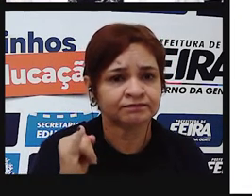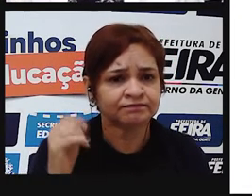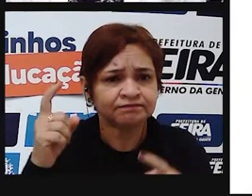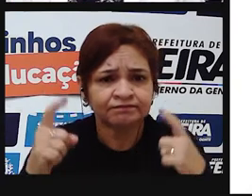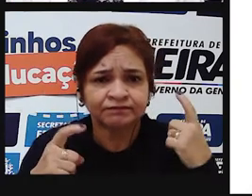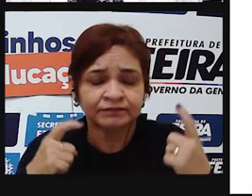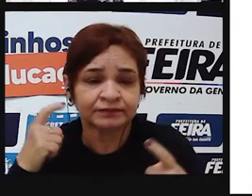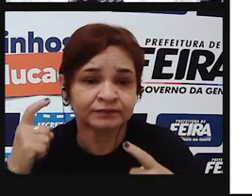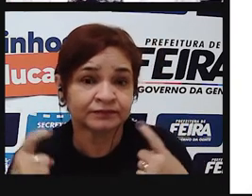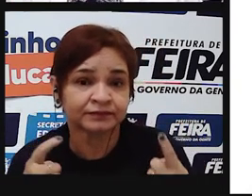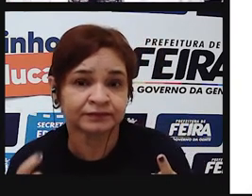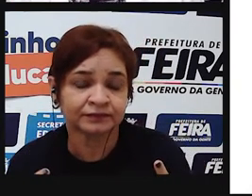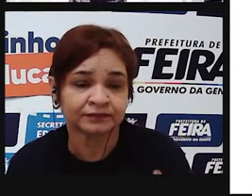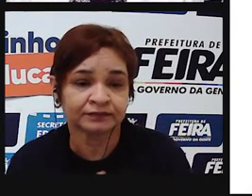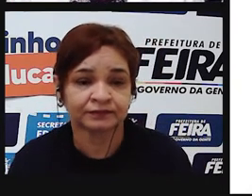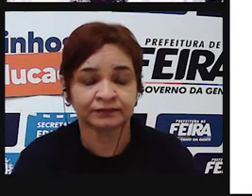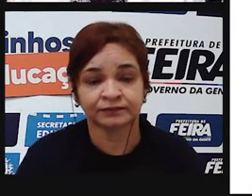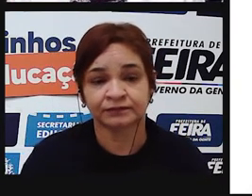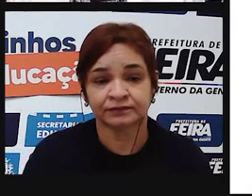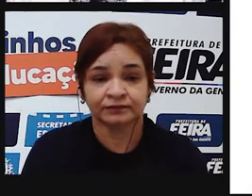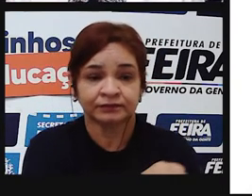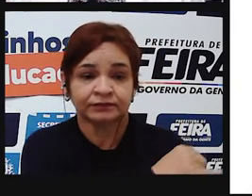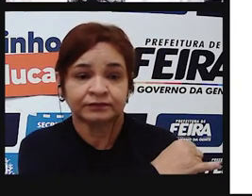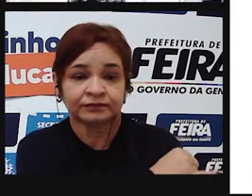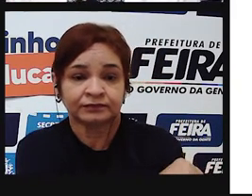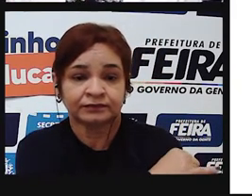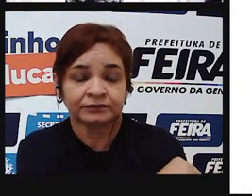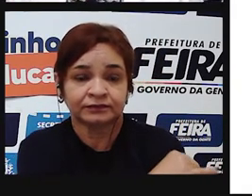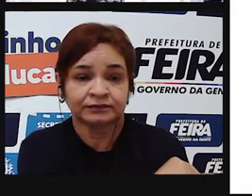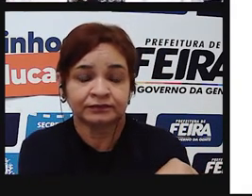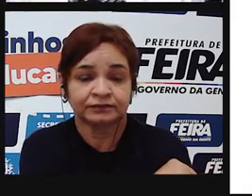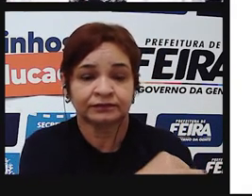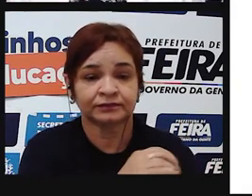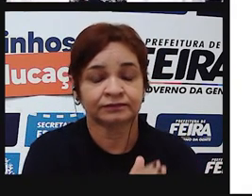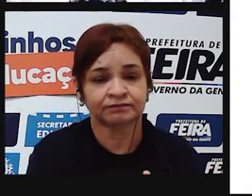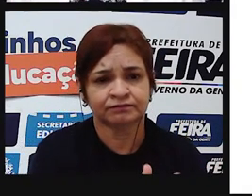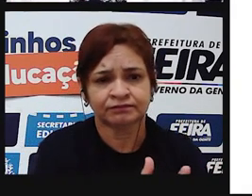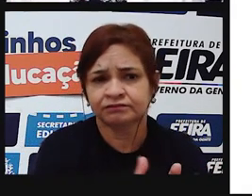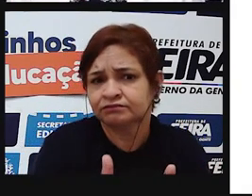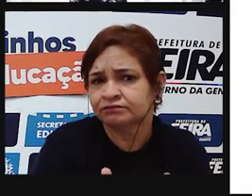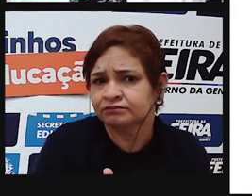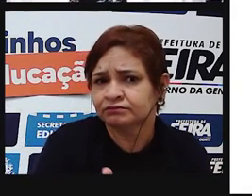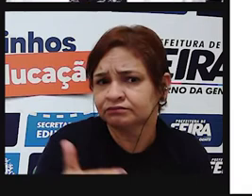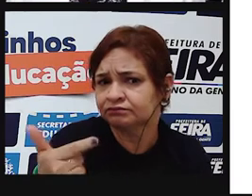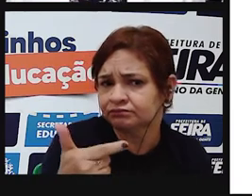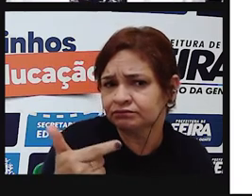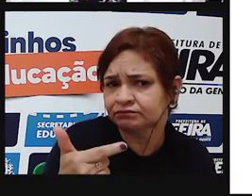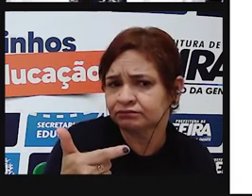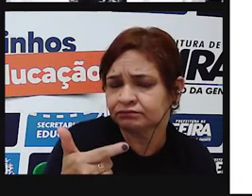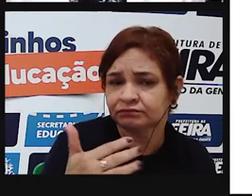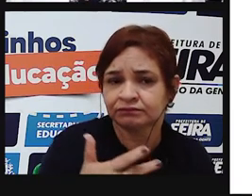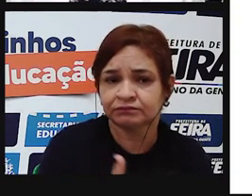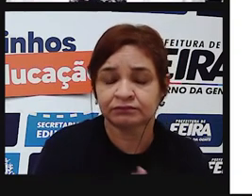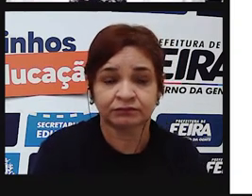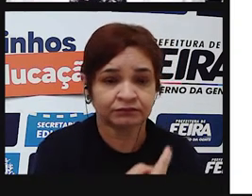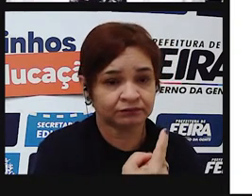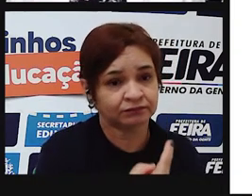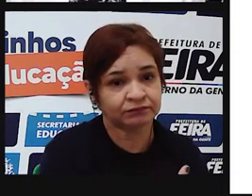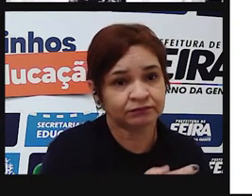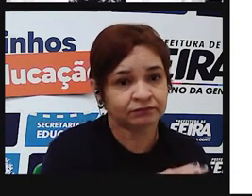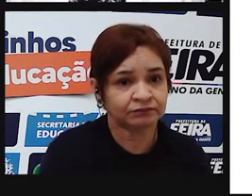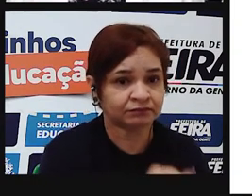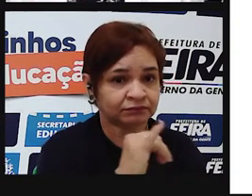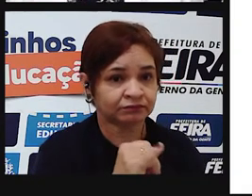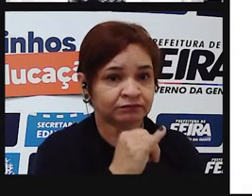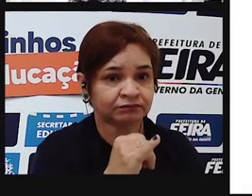do atual governador do Rio de Janeiro é dividi-lo em duas cidades. Uma será a europeia e